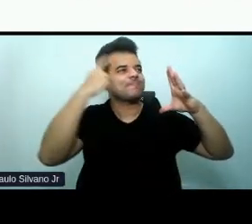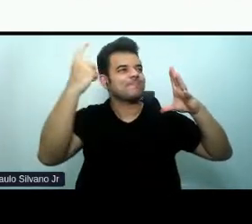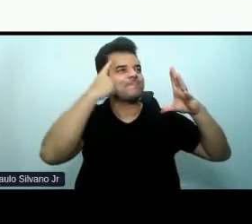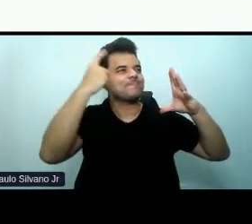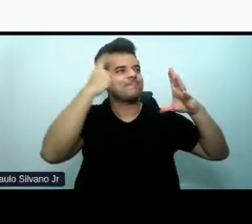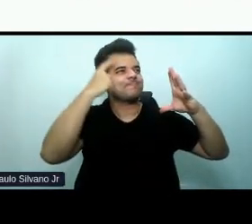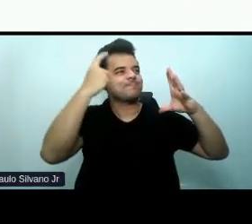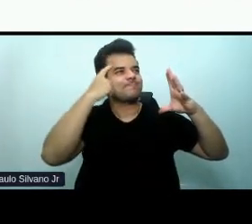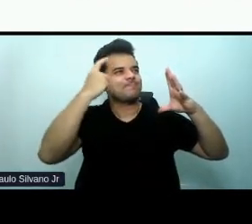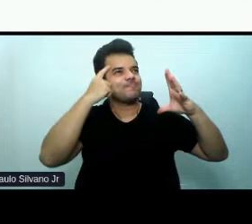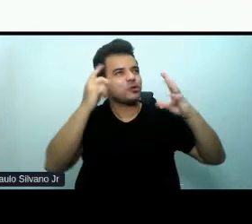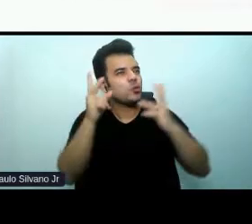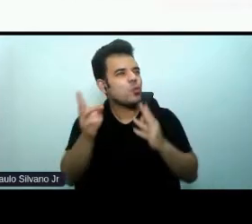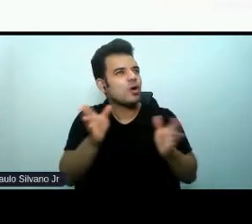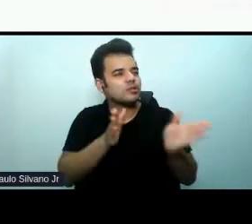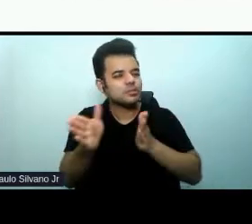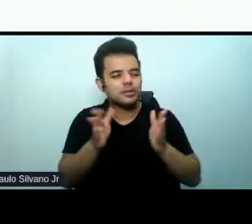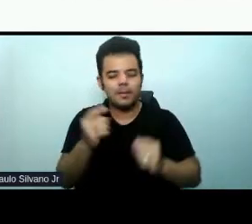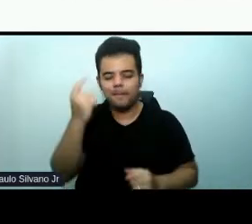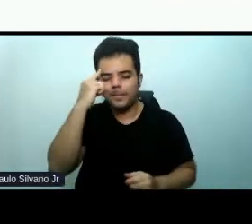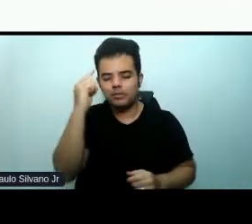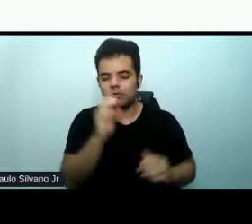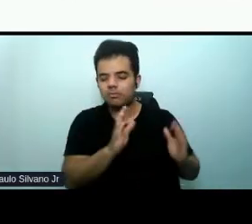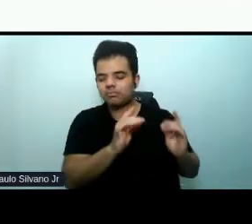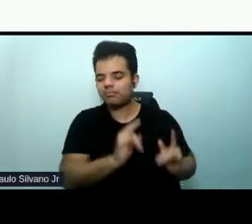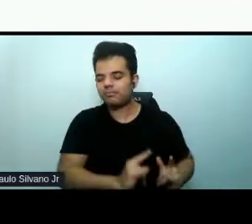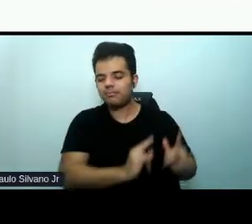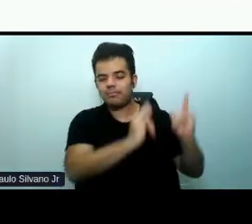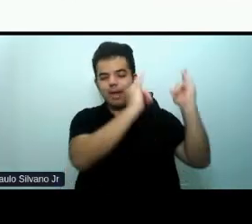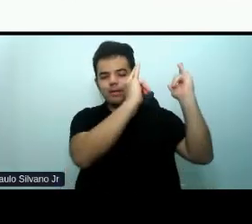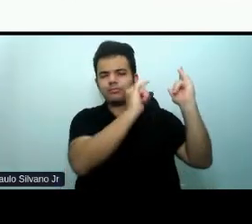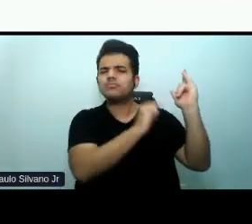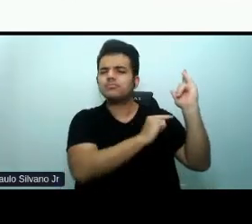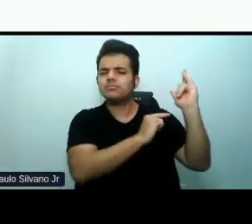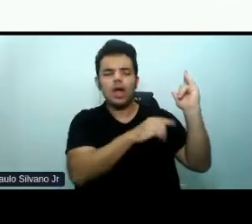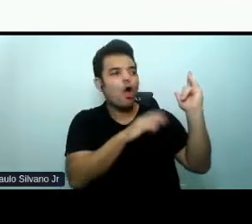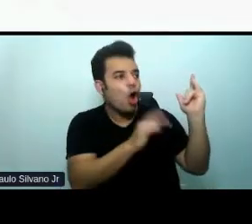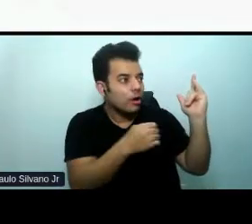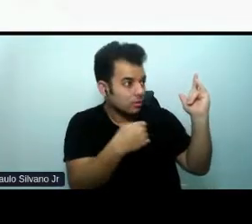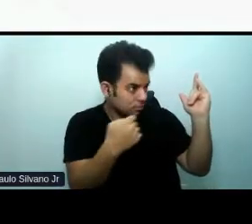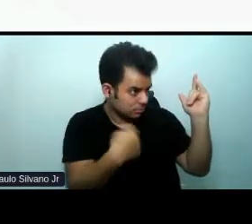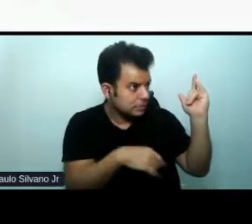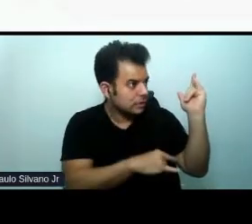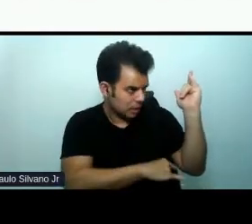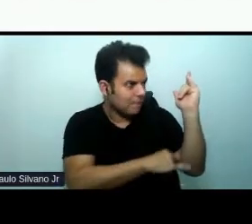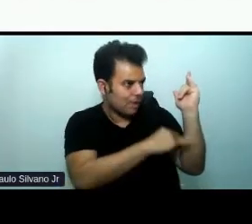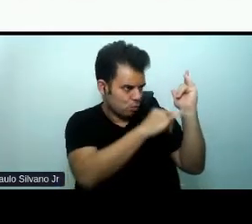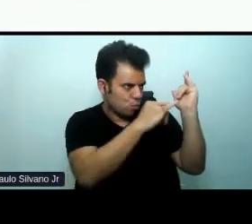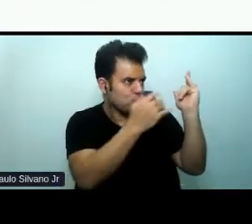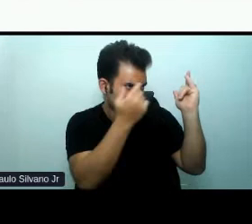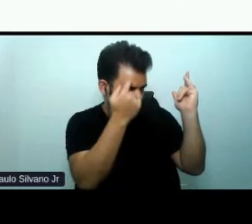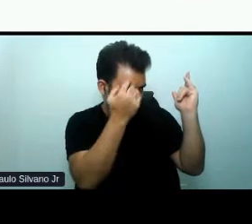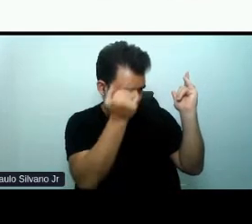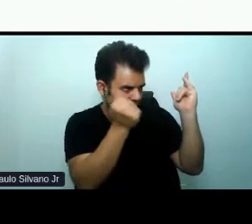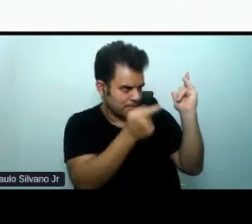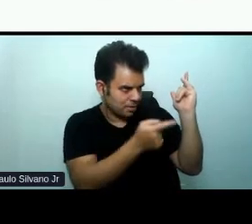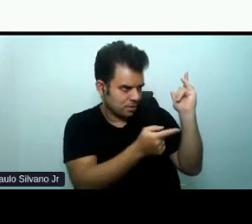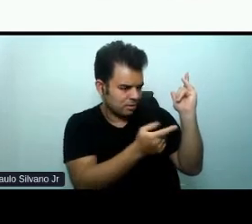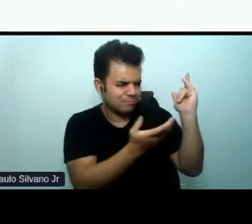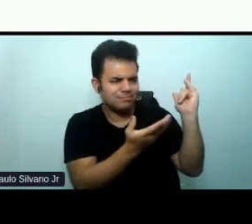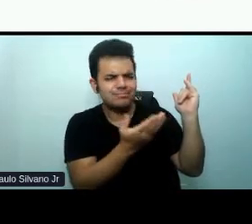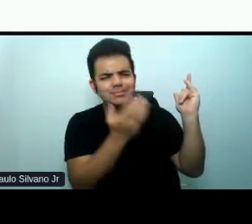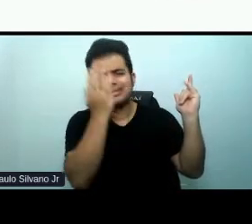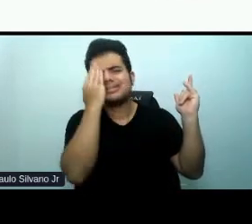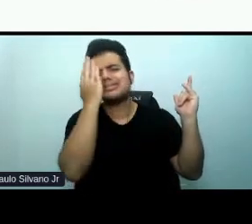um prédio de 20 andares não precisa cutucar ele já vai pensar no elevador, de automático, né?